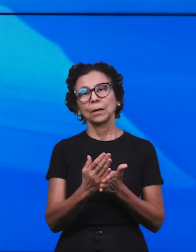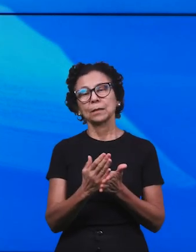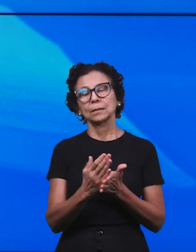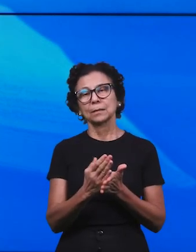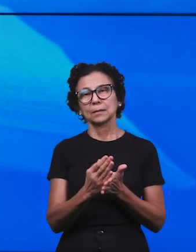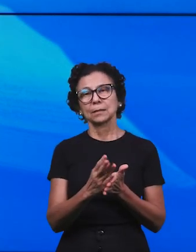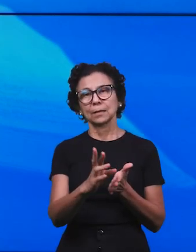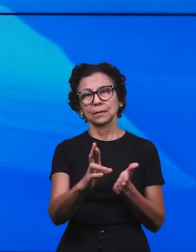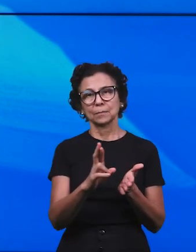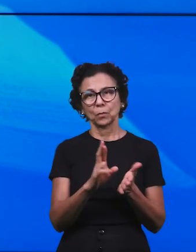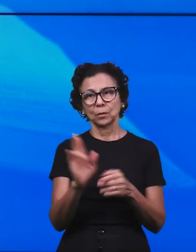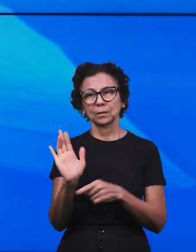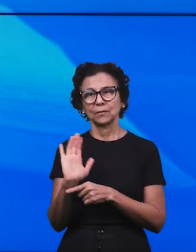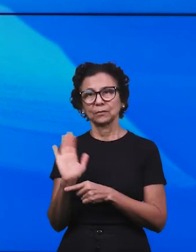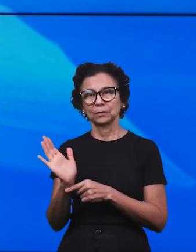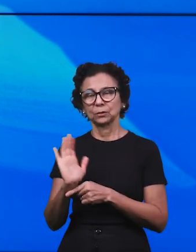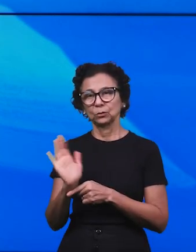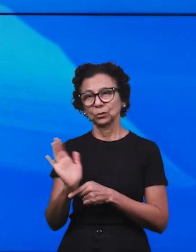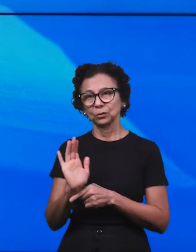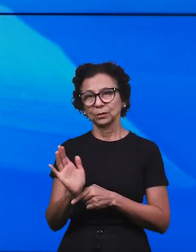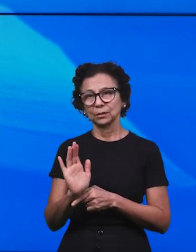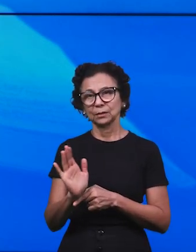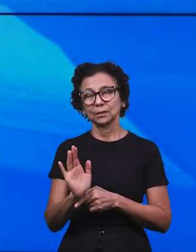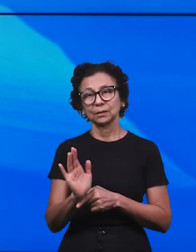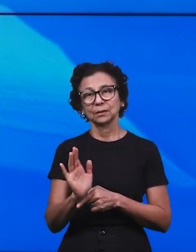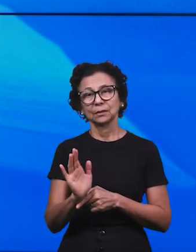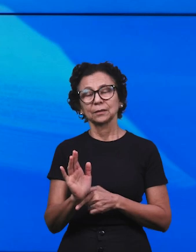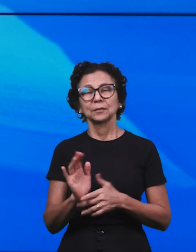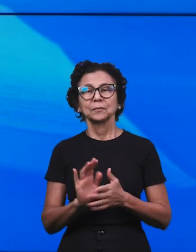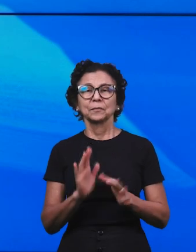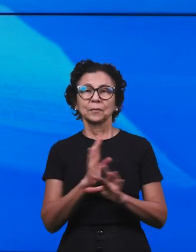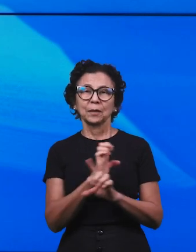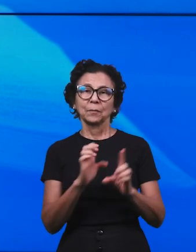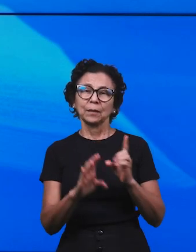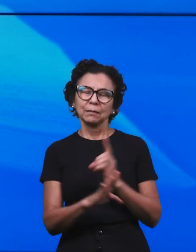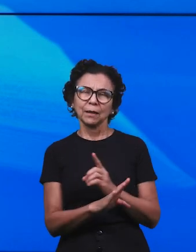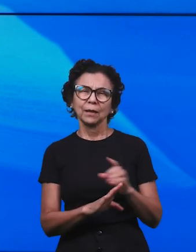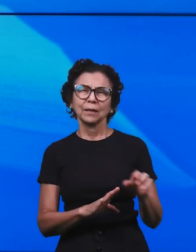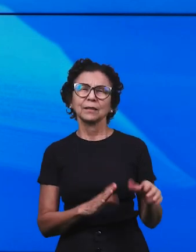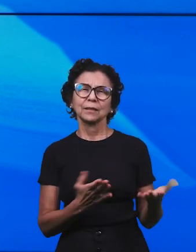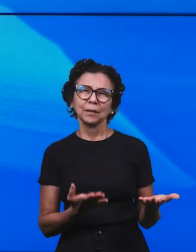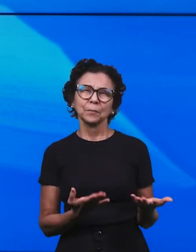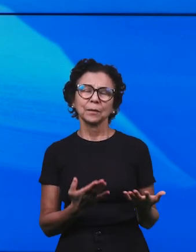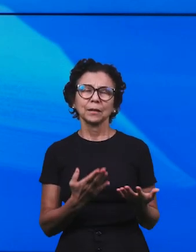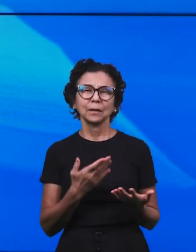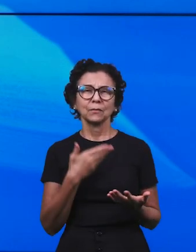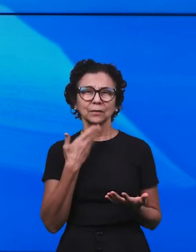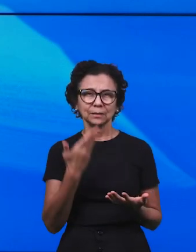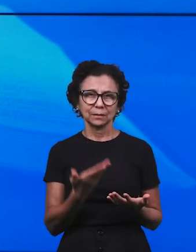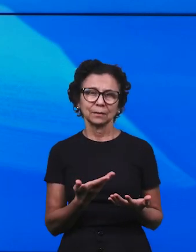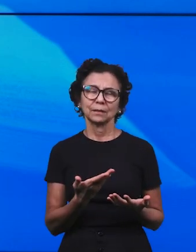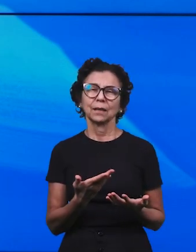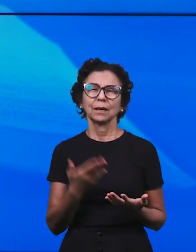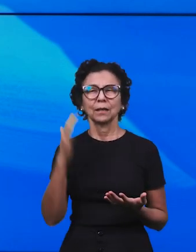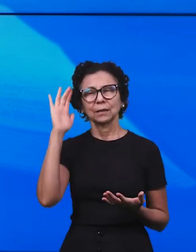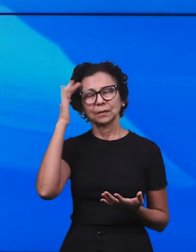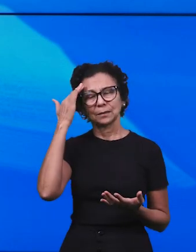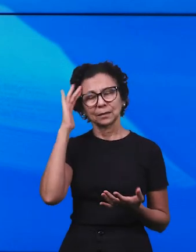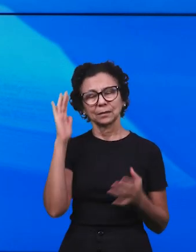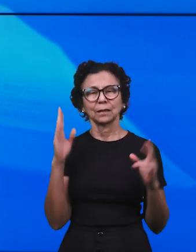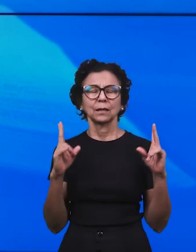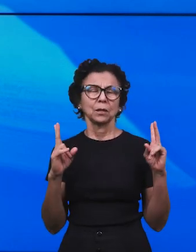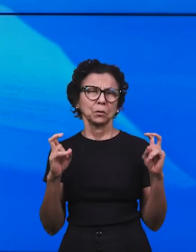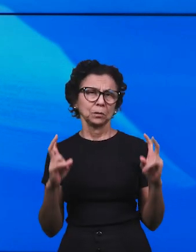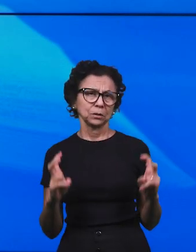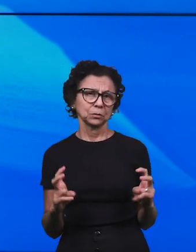irmãos enviam através de vídeos para a Escola Bíblica, neste horário, para facilitar aos irmãos o entendimento do assunto, para na hora que chegar